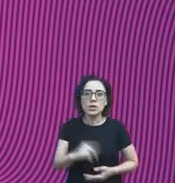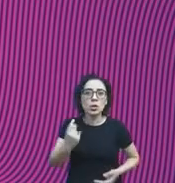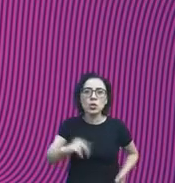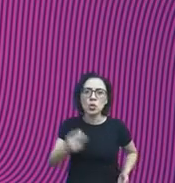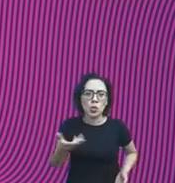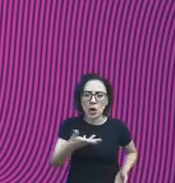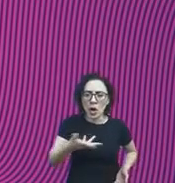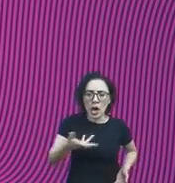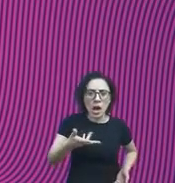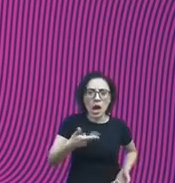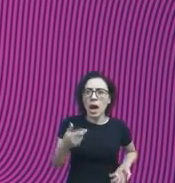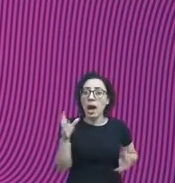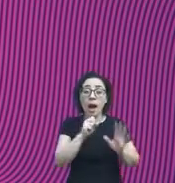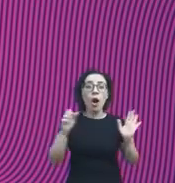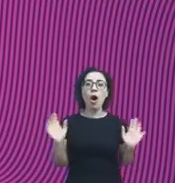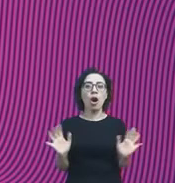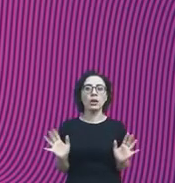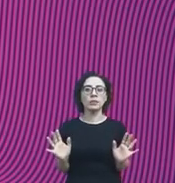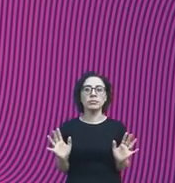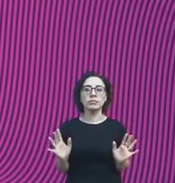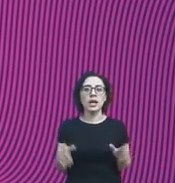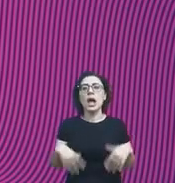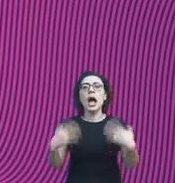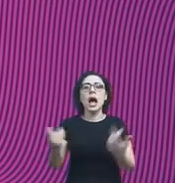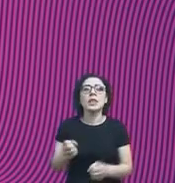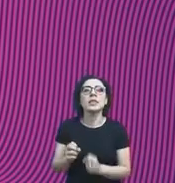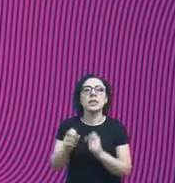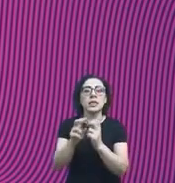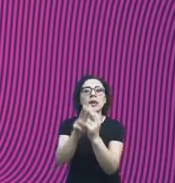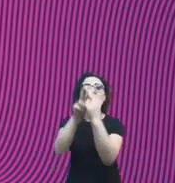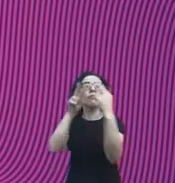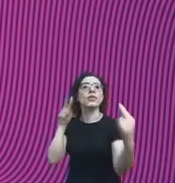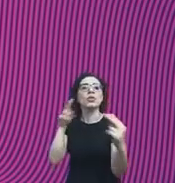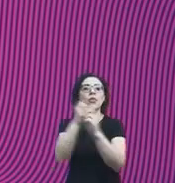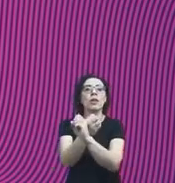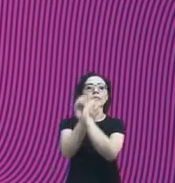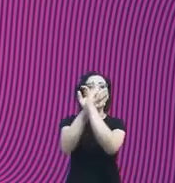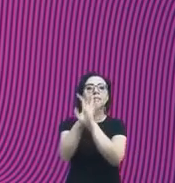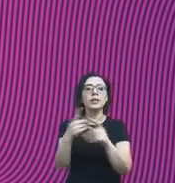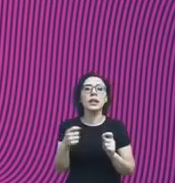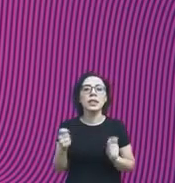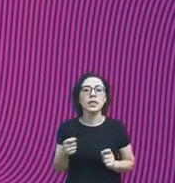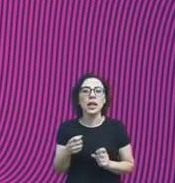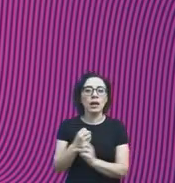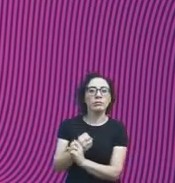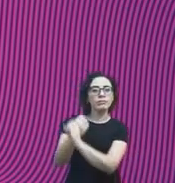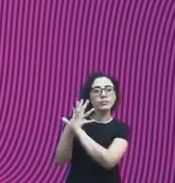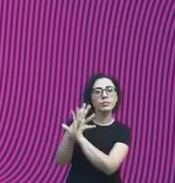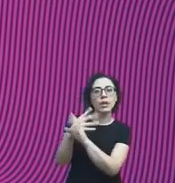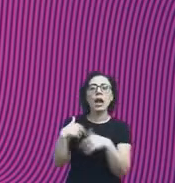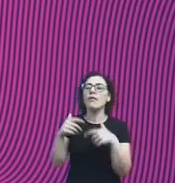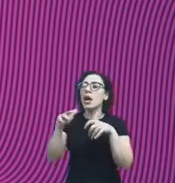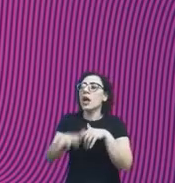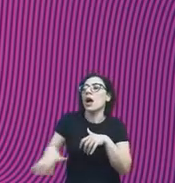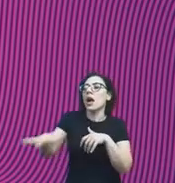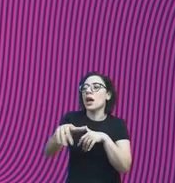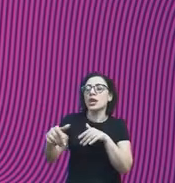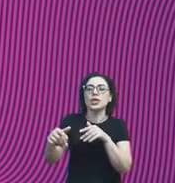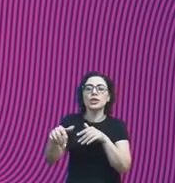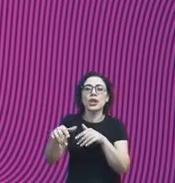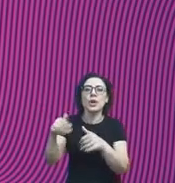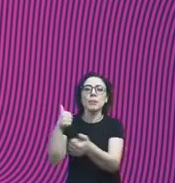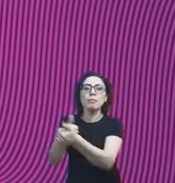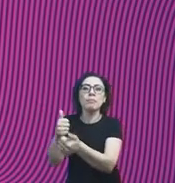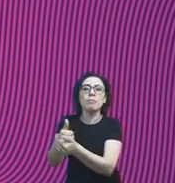lá o projeto da telemedicina está preocupado com a territorialidade, corre lá o seu Renato para